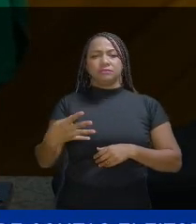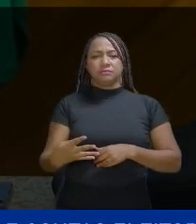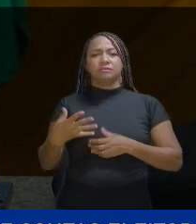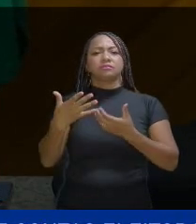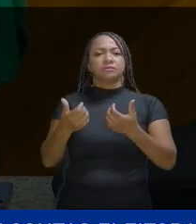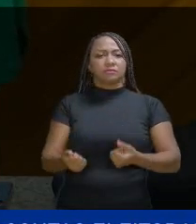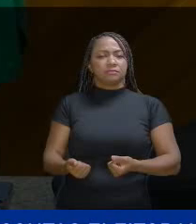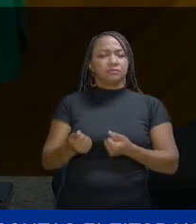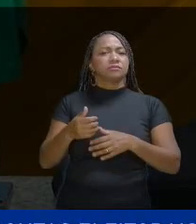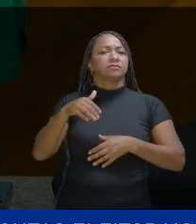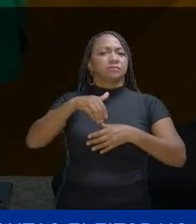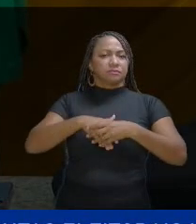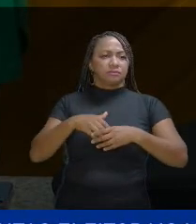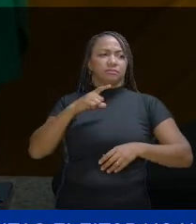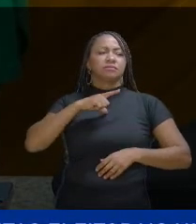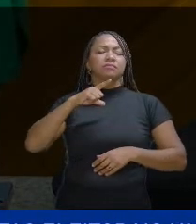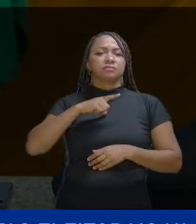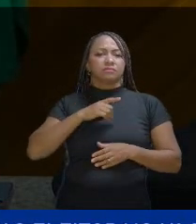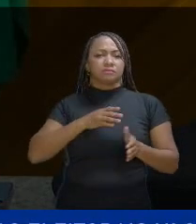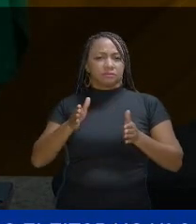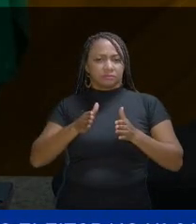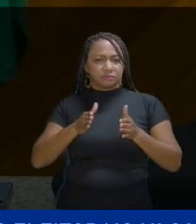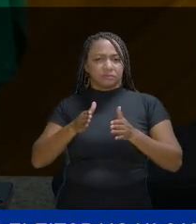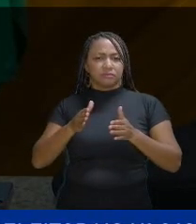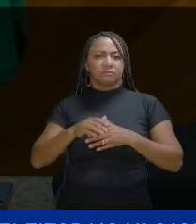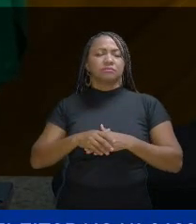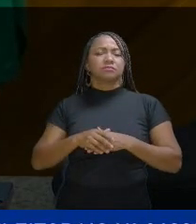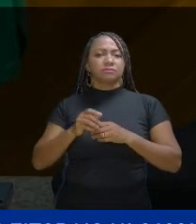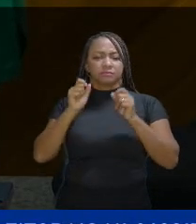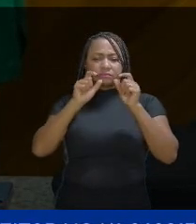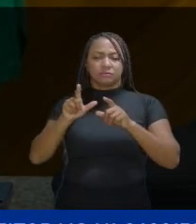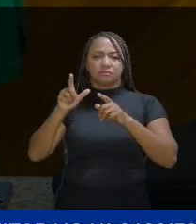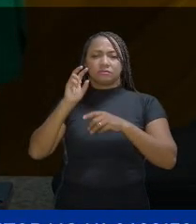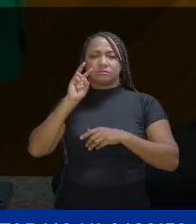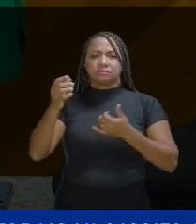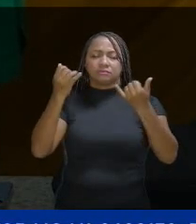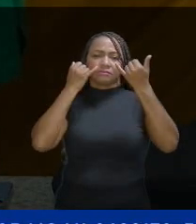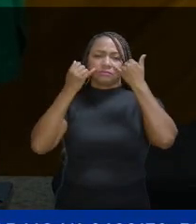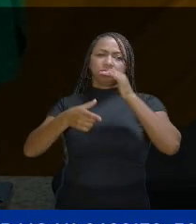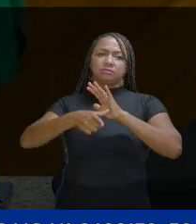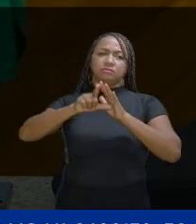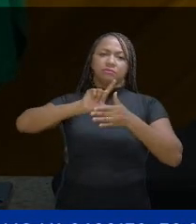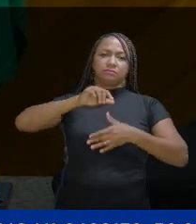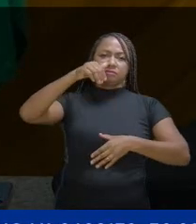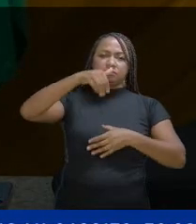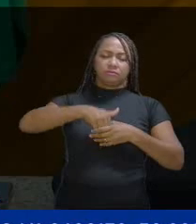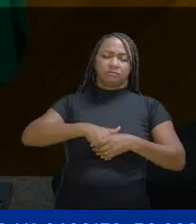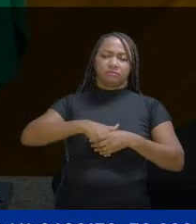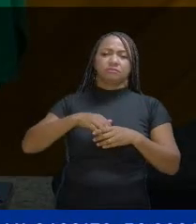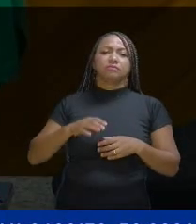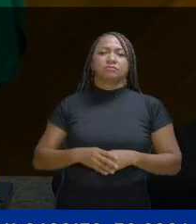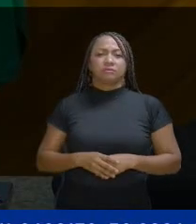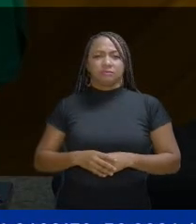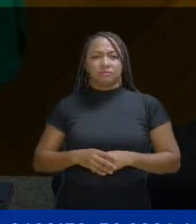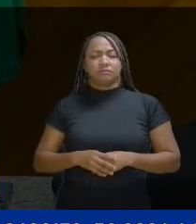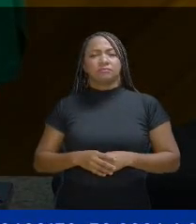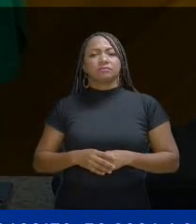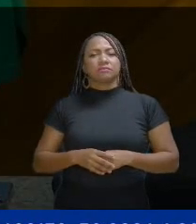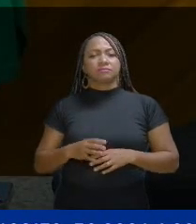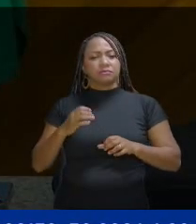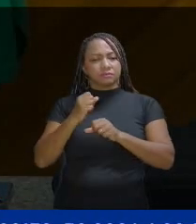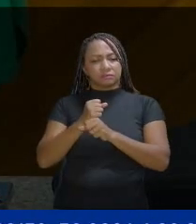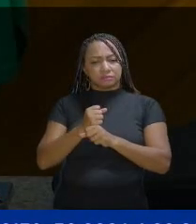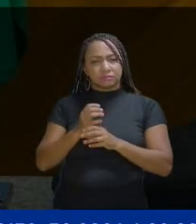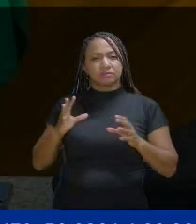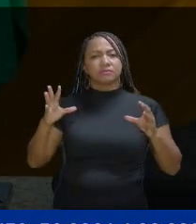permitir que os eleitores tivessem acesso à informação antes da data do pleito. Em tal contexto, é lícito concluir que a falha